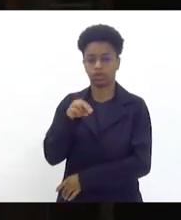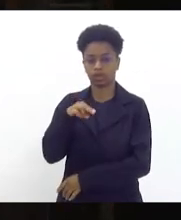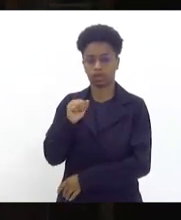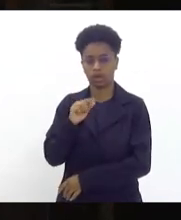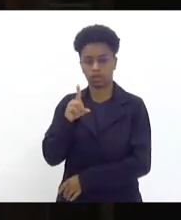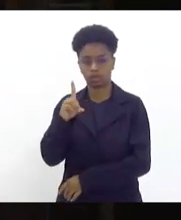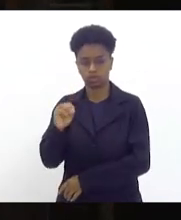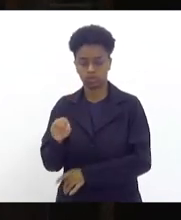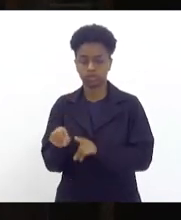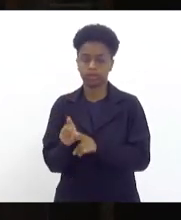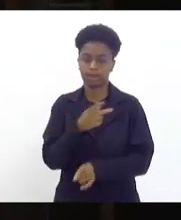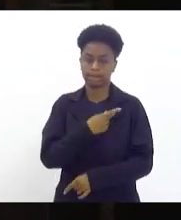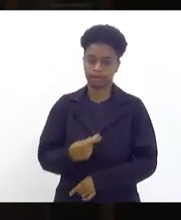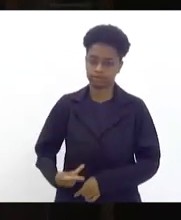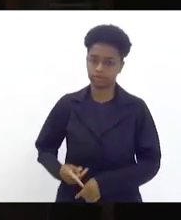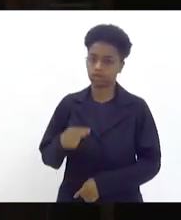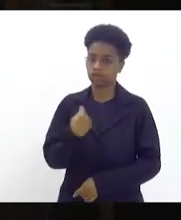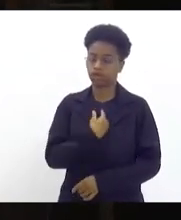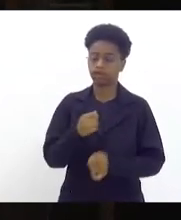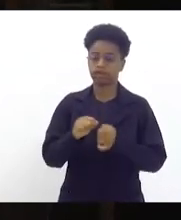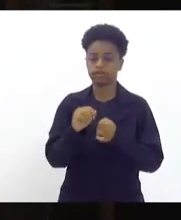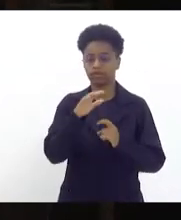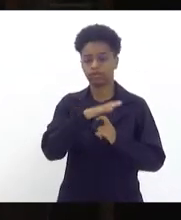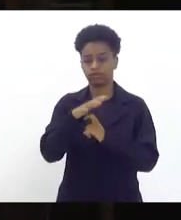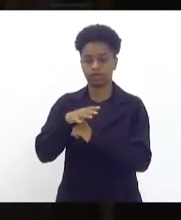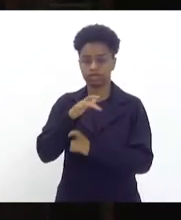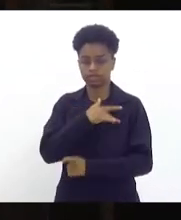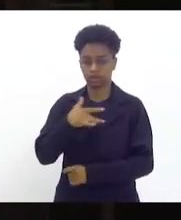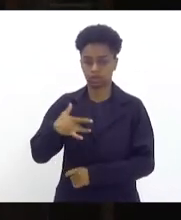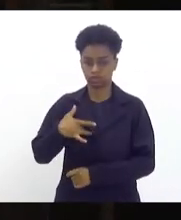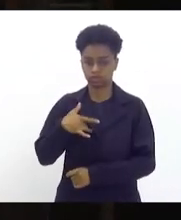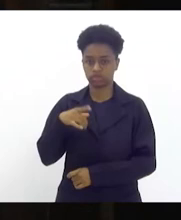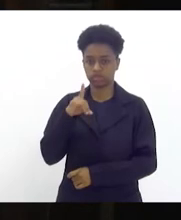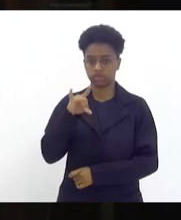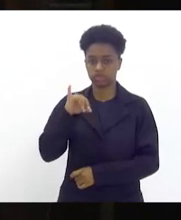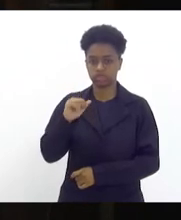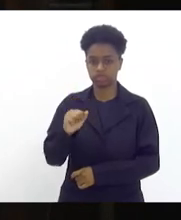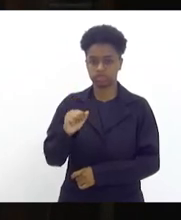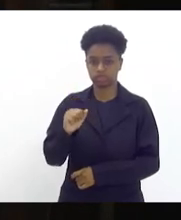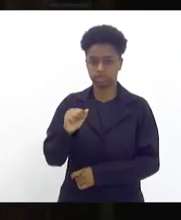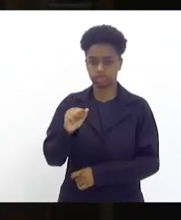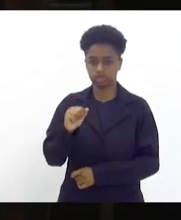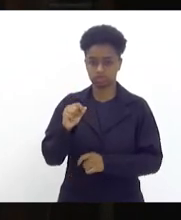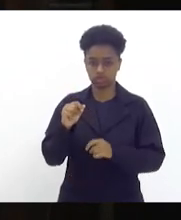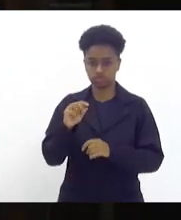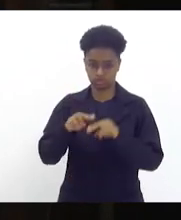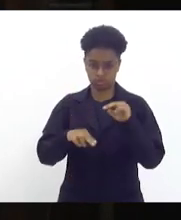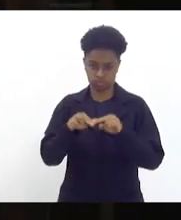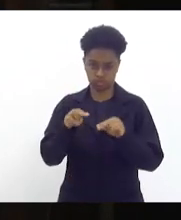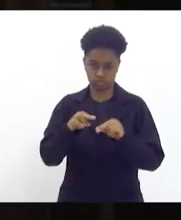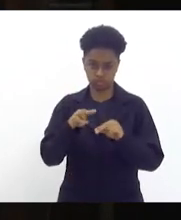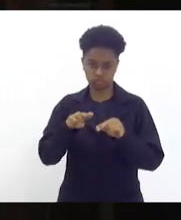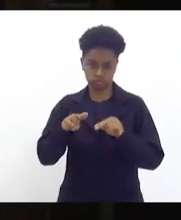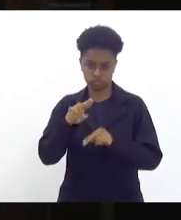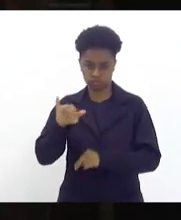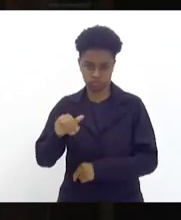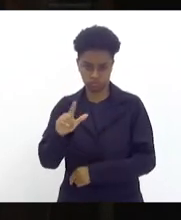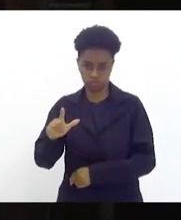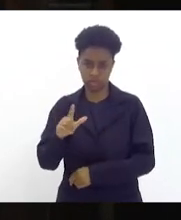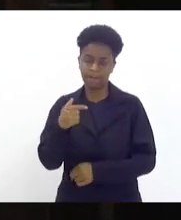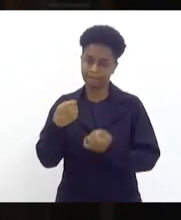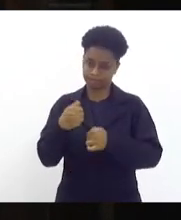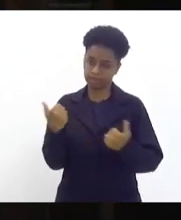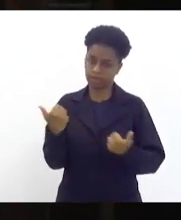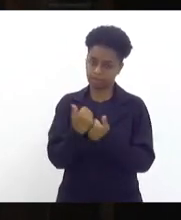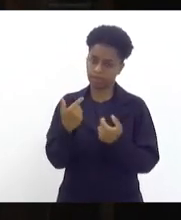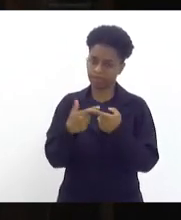e vamos fazer uma feira de saúde lá no Mata Machado no dia em junho vamos pedir seu apoio porque aquilo ali não tá fácil não